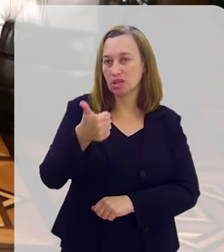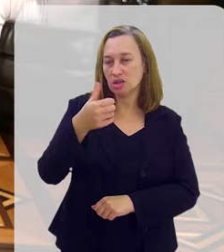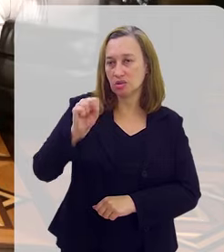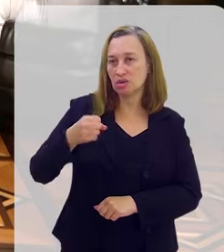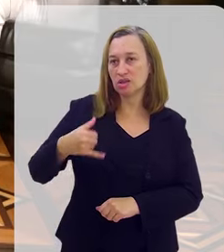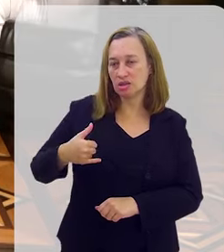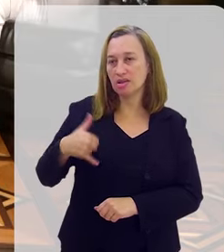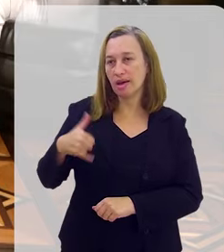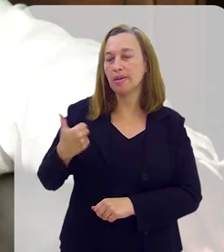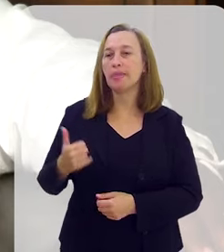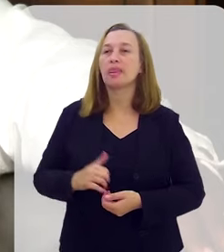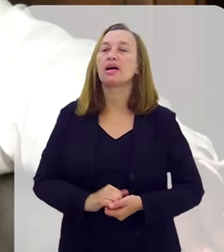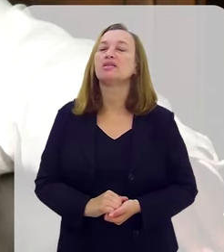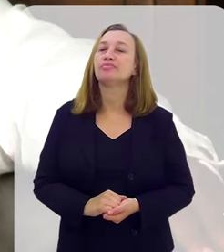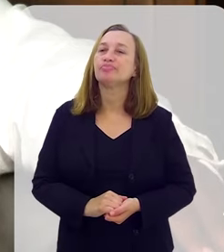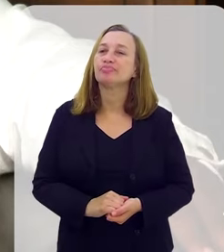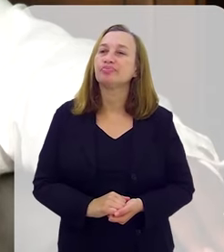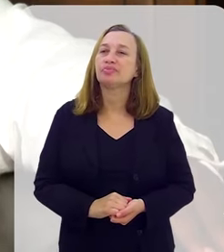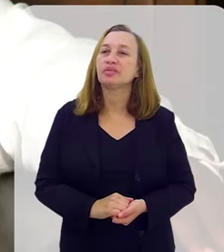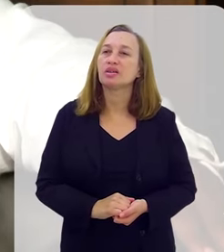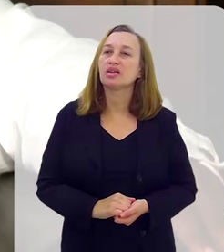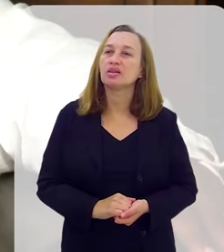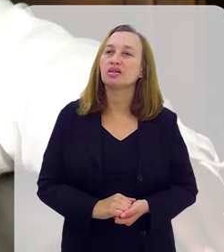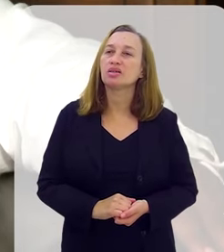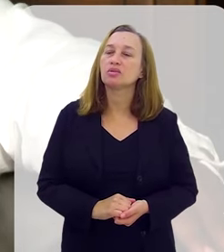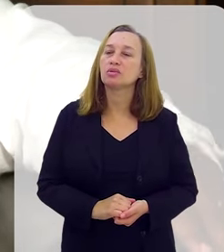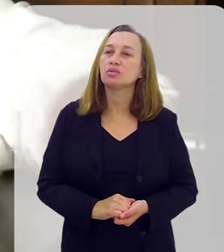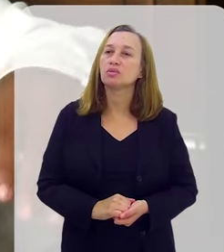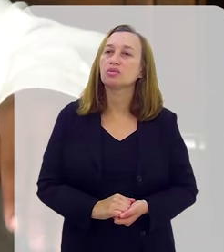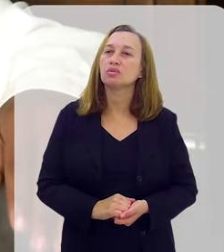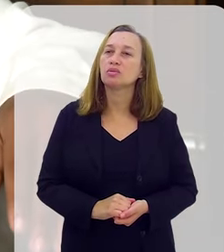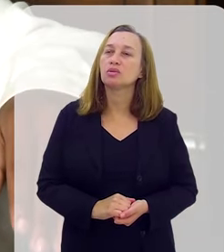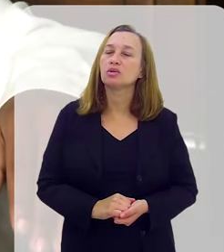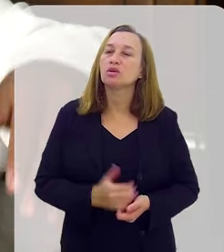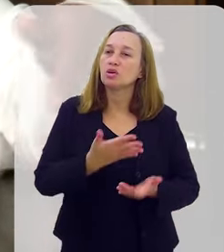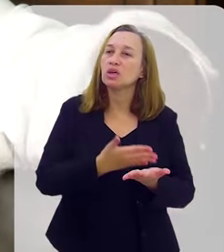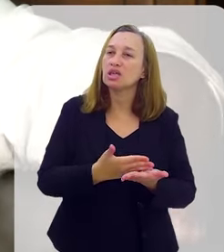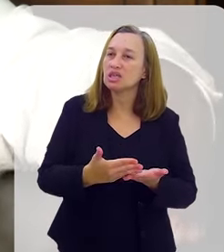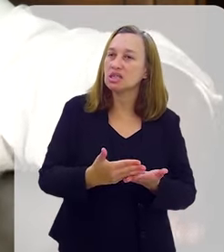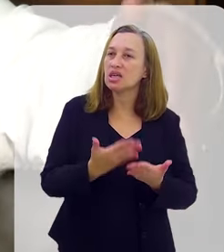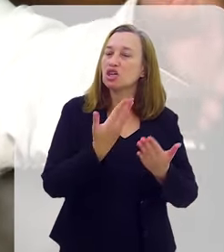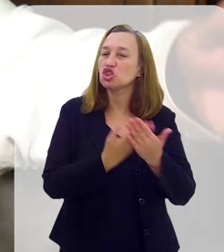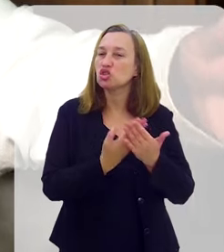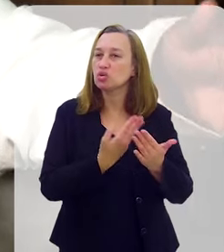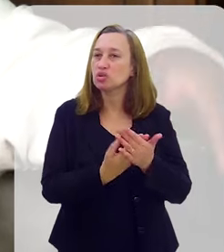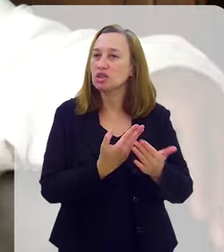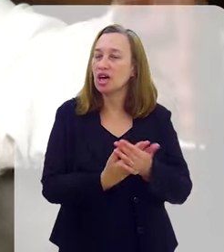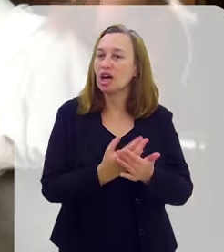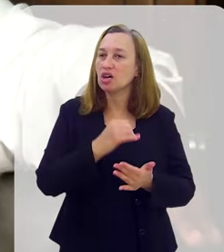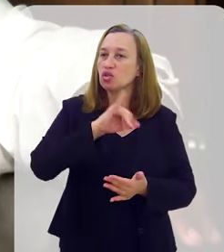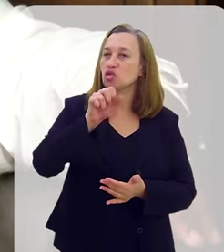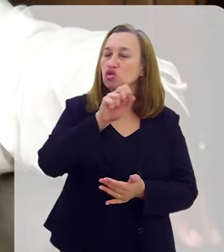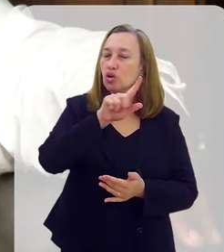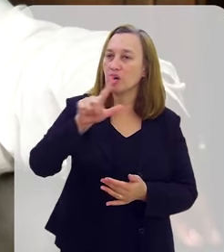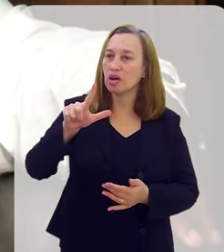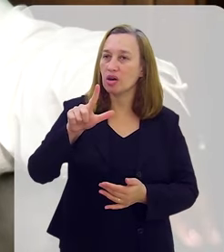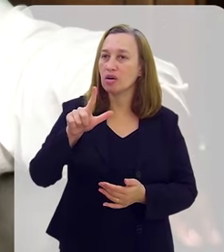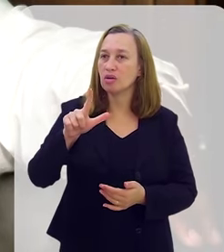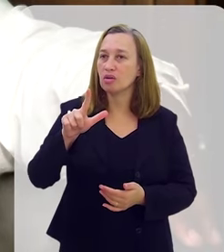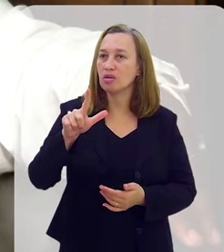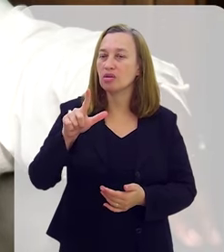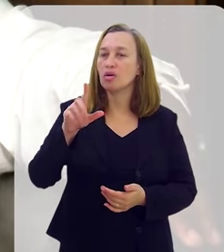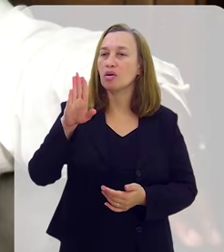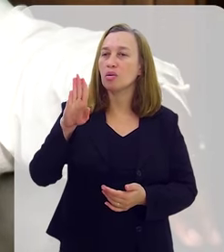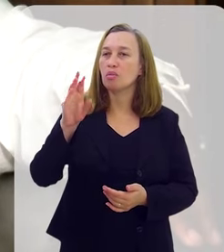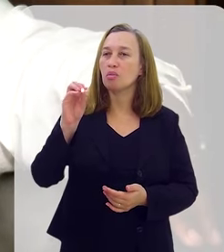Alguns trabalhos como back and vocal, já fiz alguns. Até quando eu comecei a estudar com a Joelma Bonfim, na Bonfim Music.